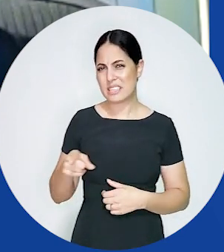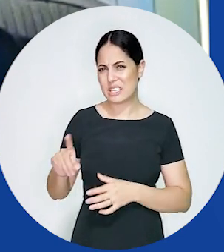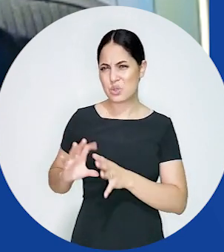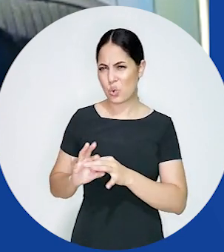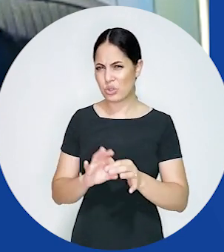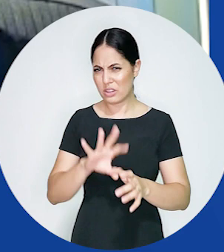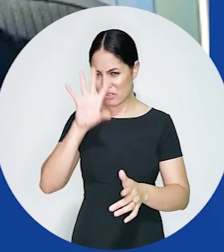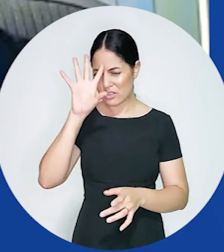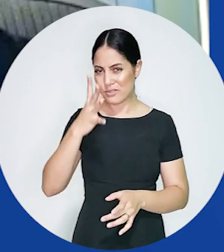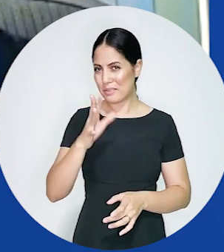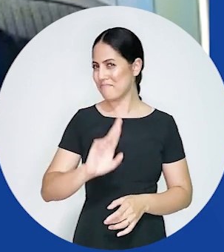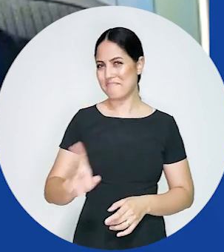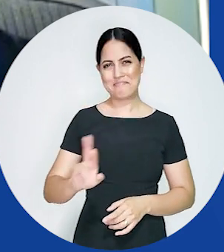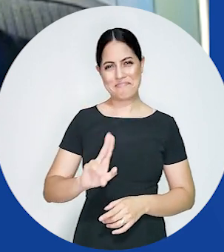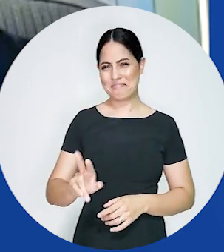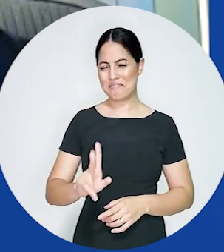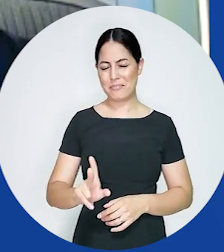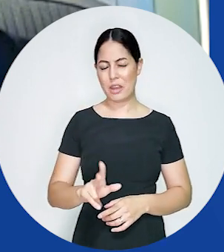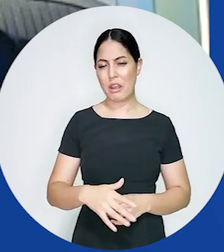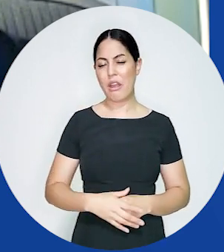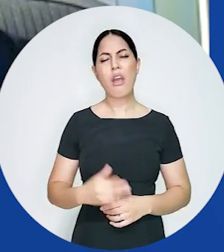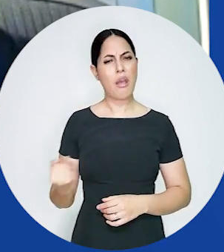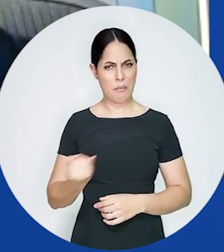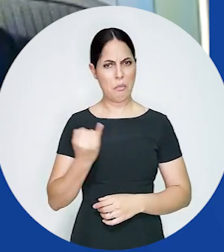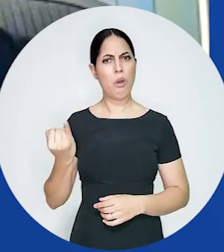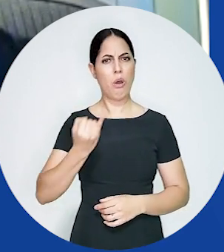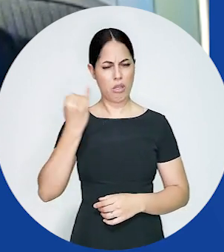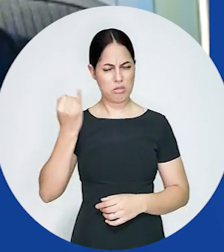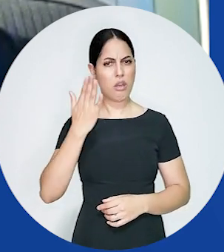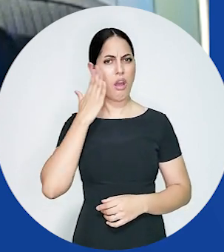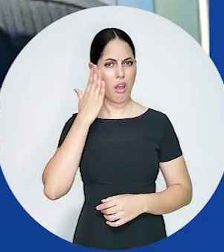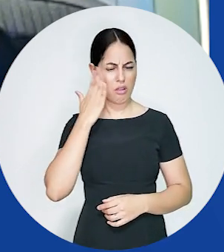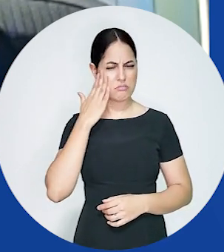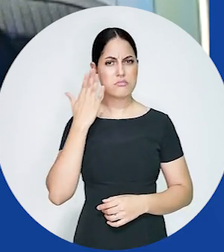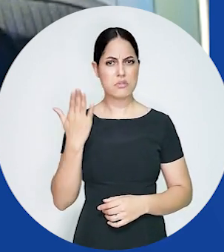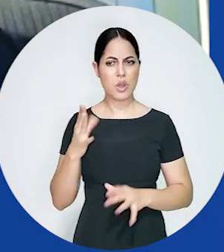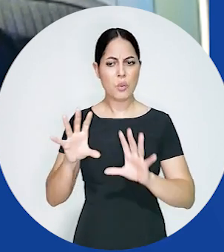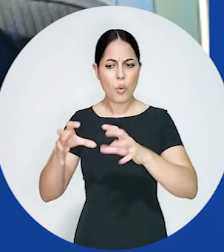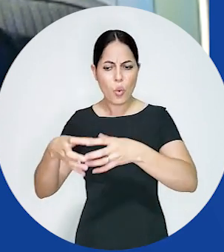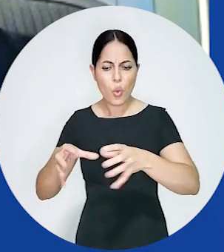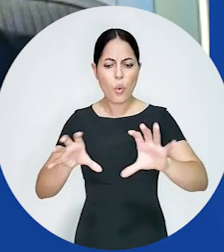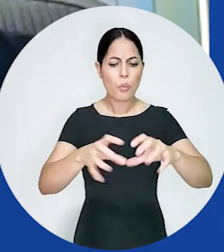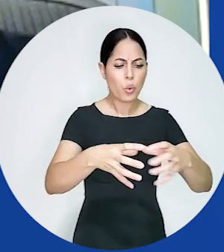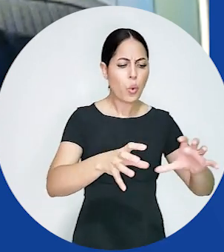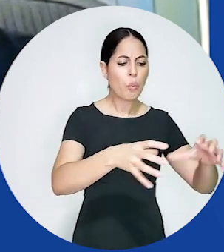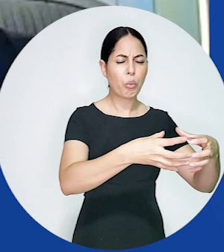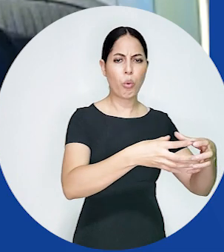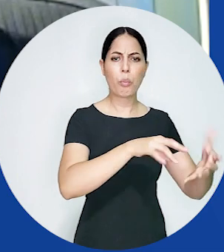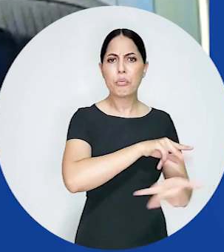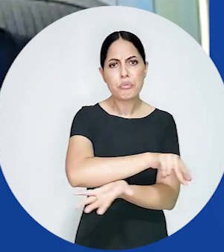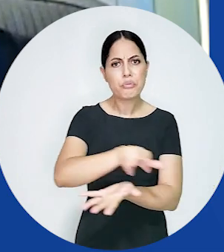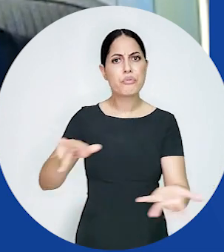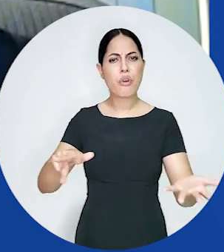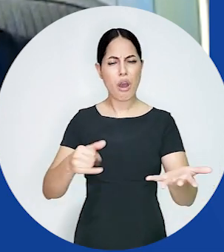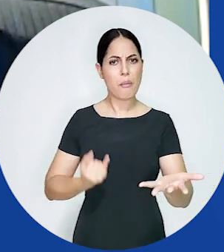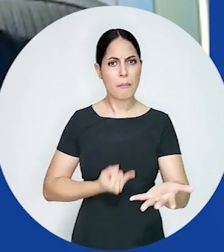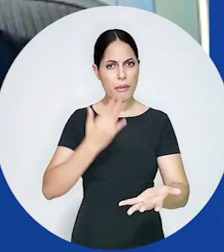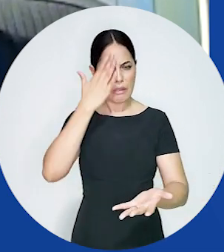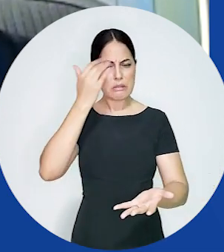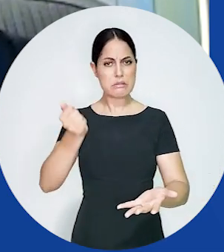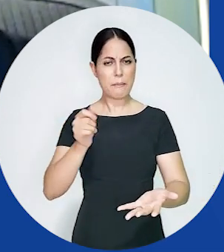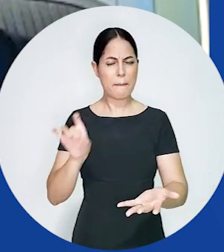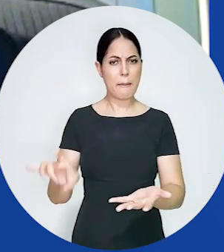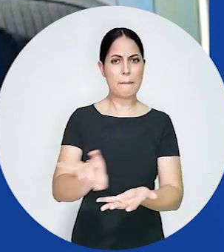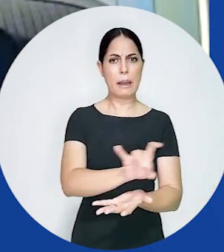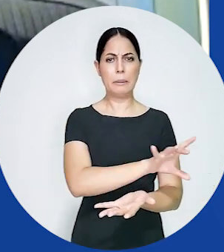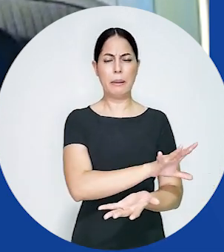Mas eu acho que não é por aí que a coisa resolve. Embora seja importante saber, os grupos sejam capazes de